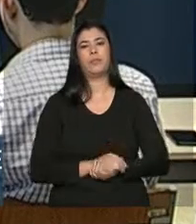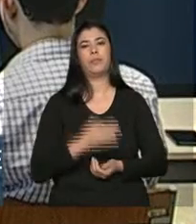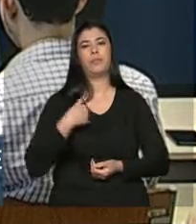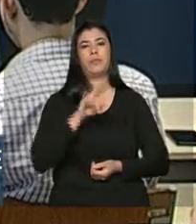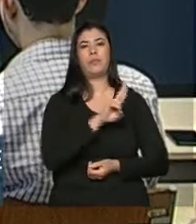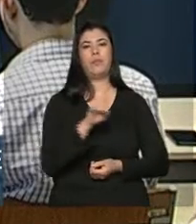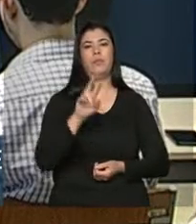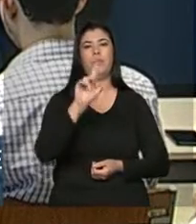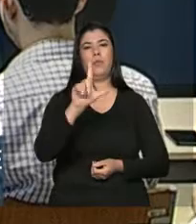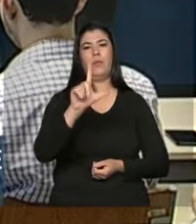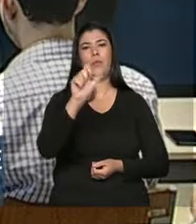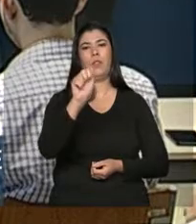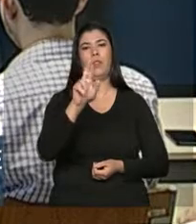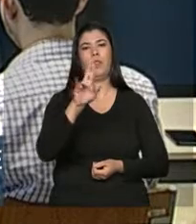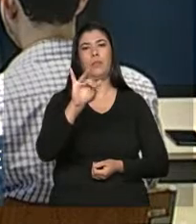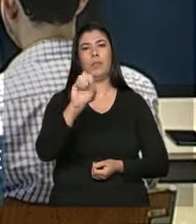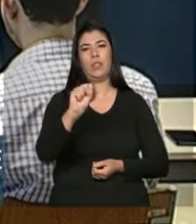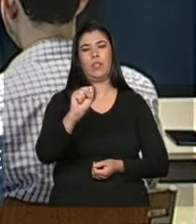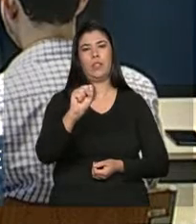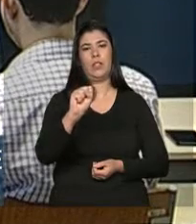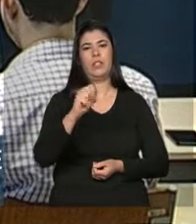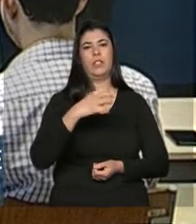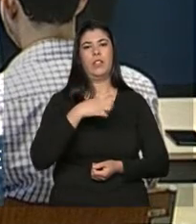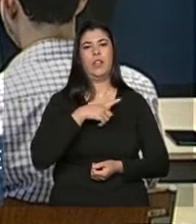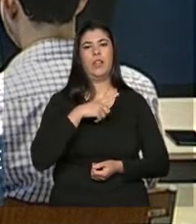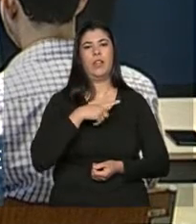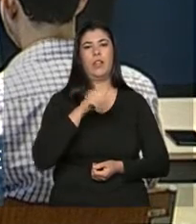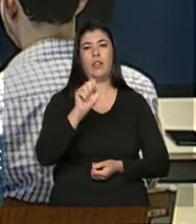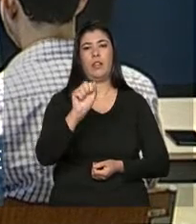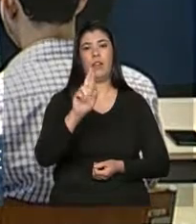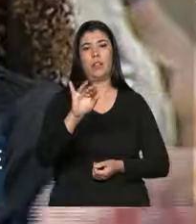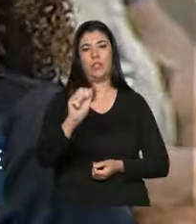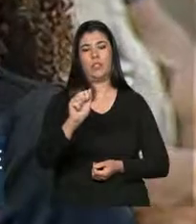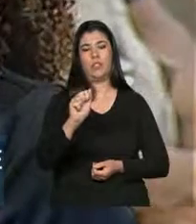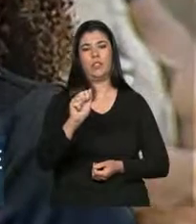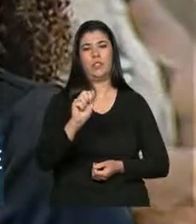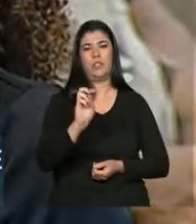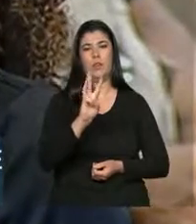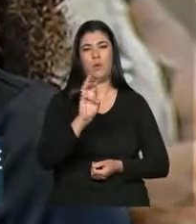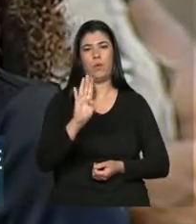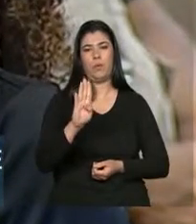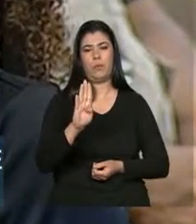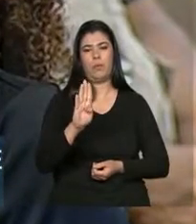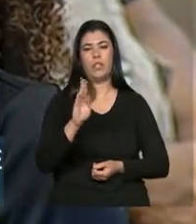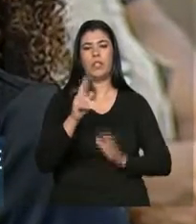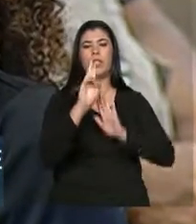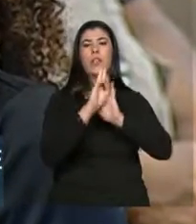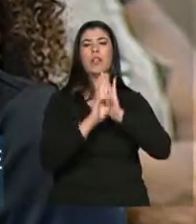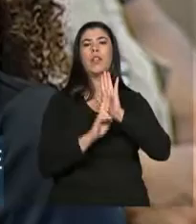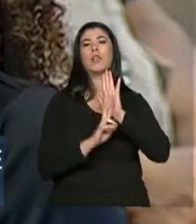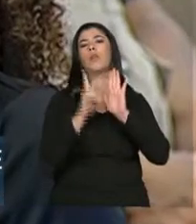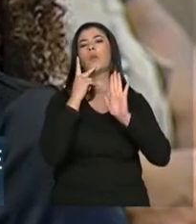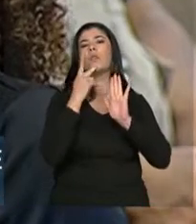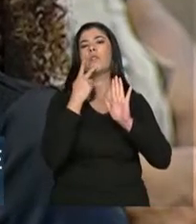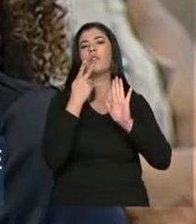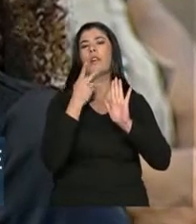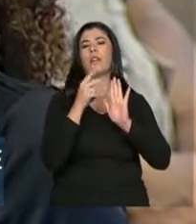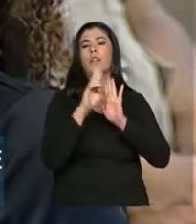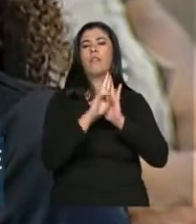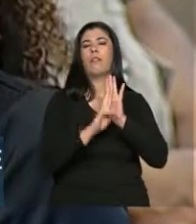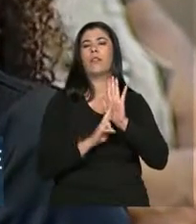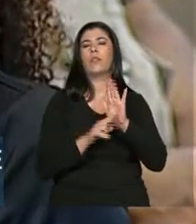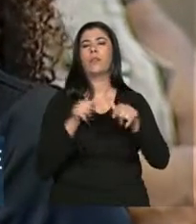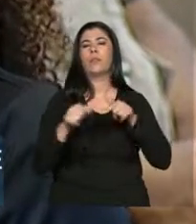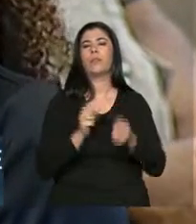Larissa, da agência Rádio Web. Cadê você, aqui. Larissa? Aqui. Oi, Larissa. Com relação ao trabalho escravo, o relatório aponta que houve um crescimento